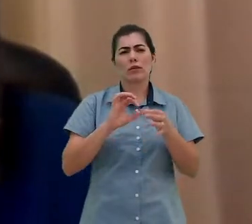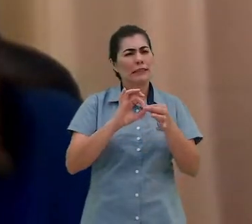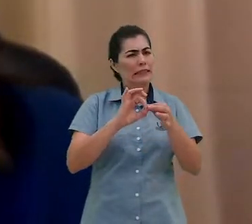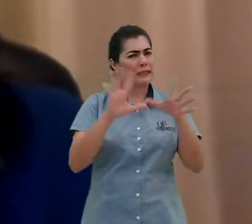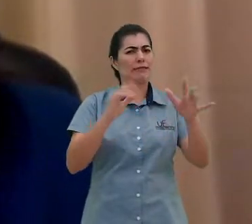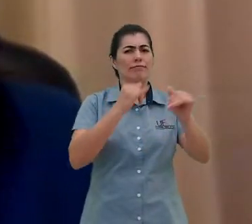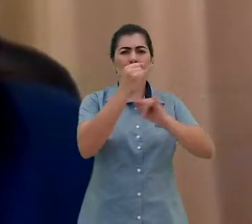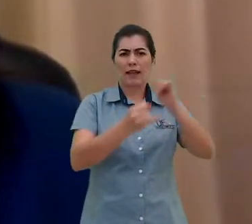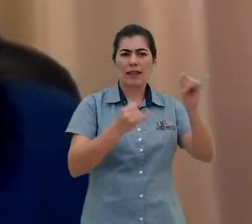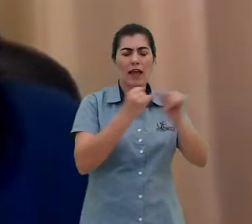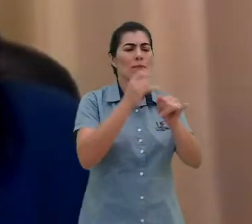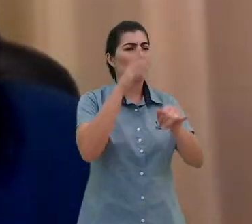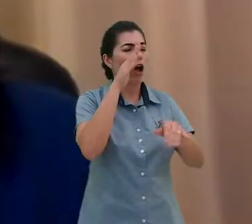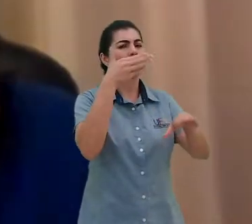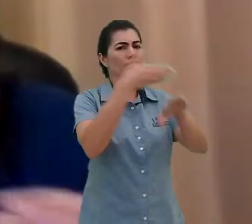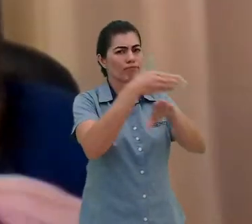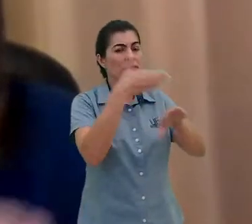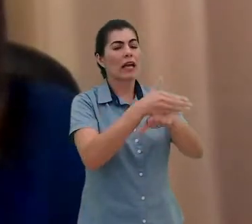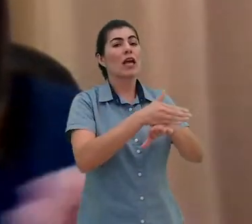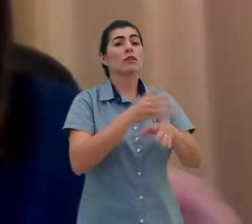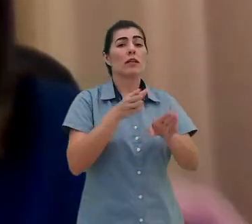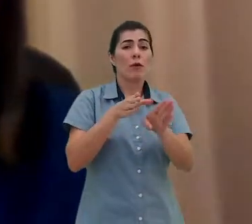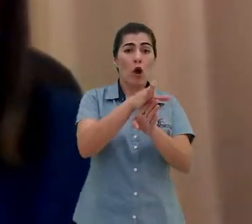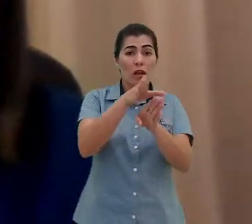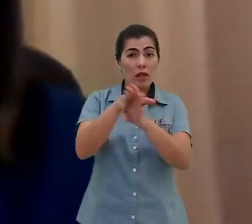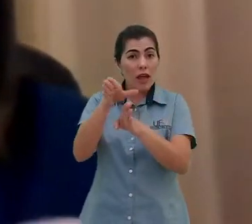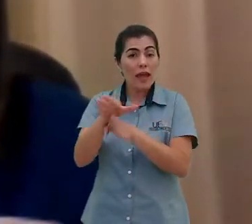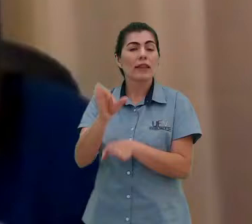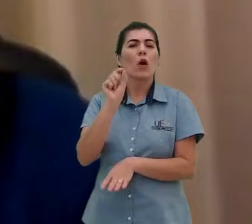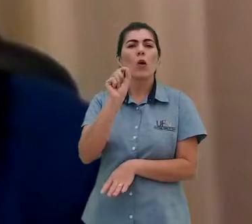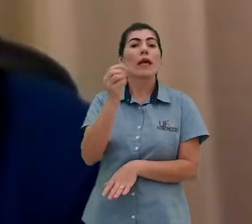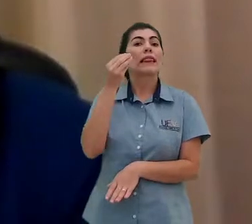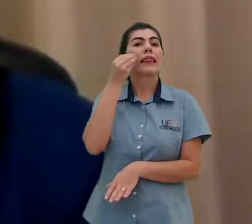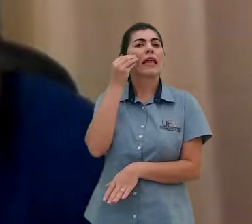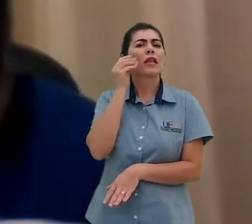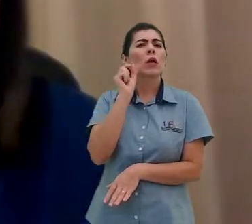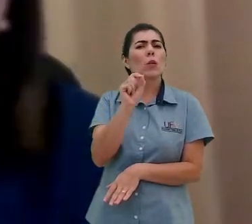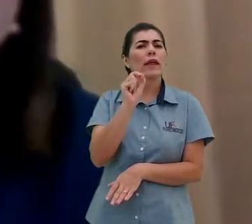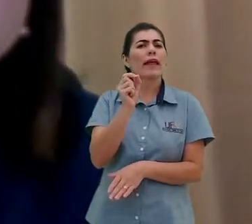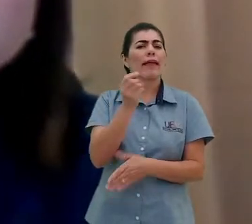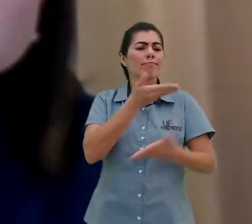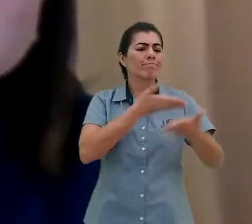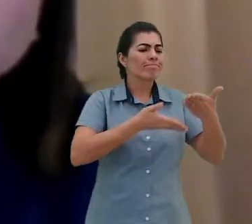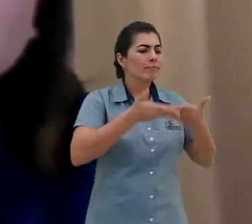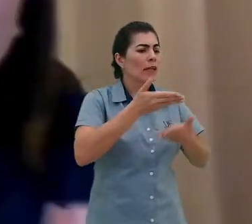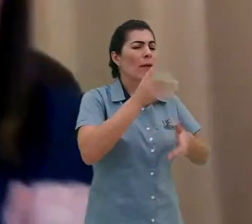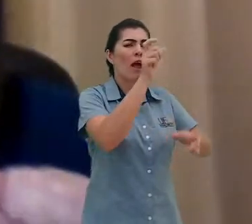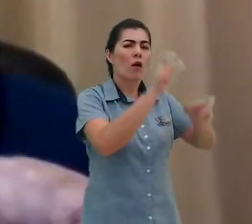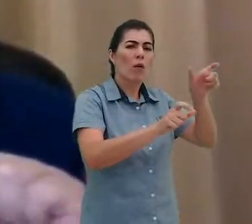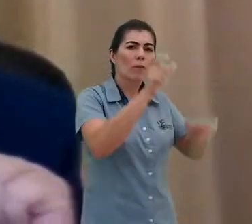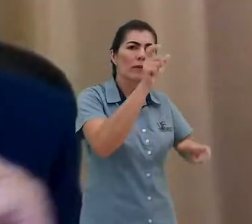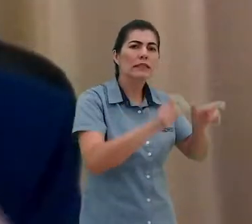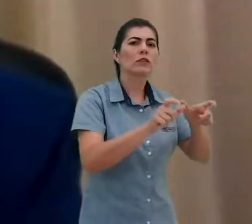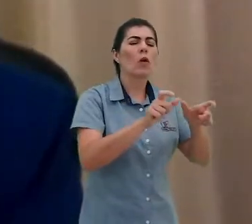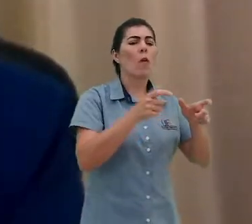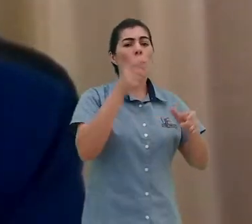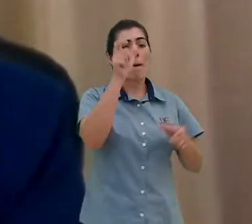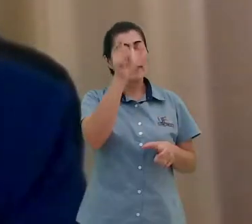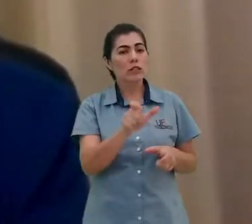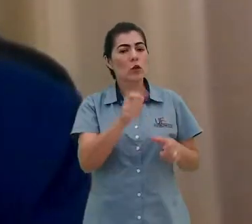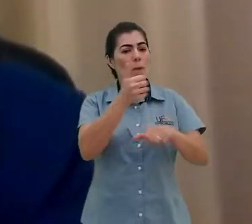tudo. Mas eu sempre recomendo para o pessoal, tentem trabalhar com pessoas, tentem ter no grupo de vocês um analista de